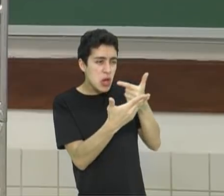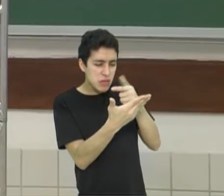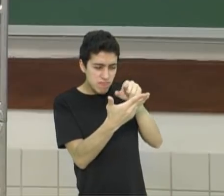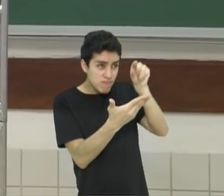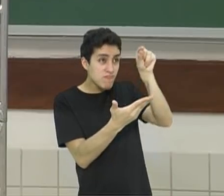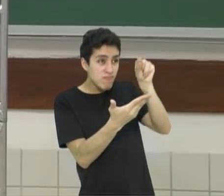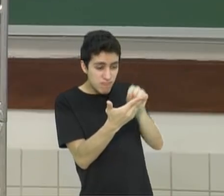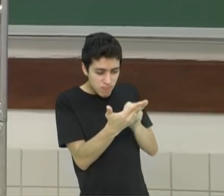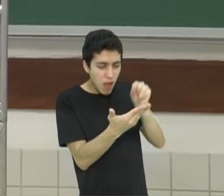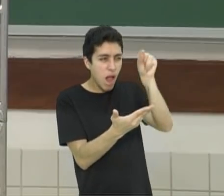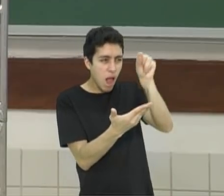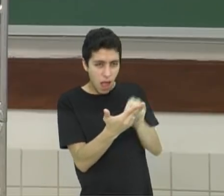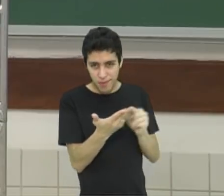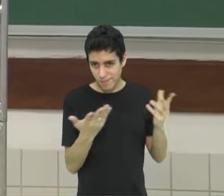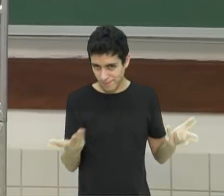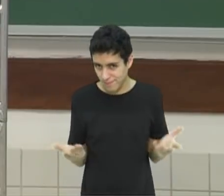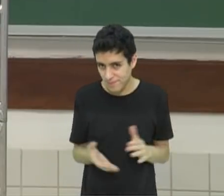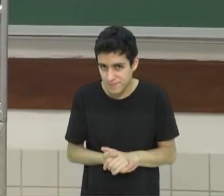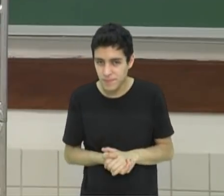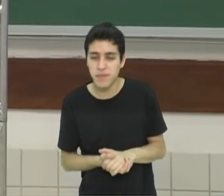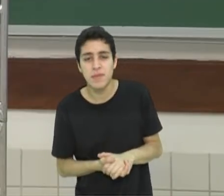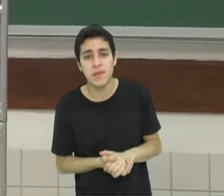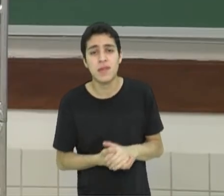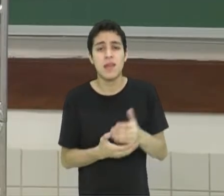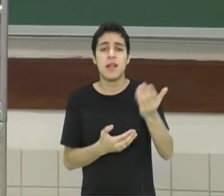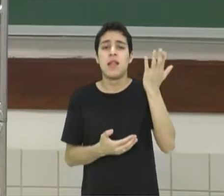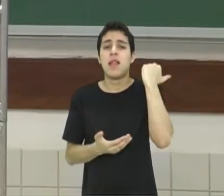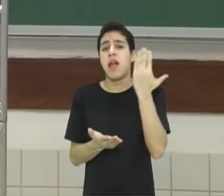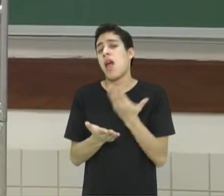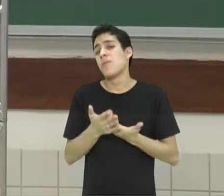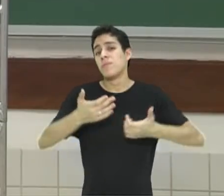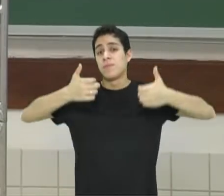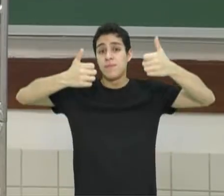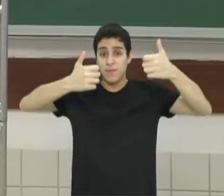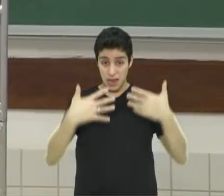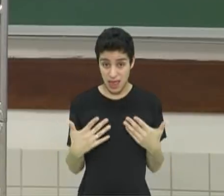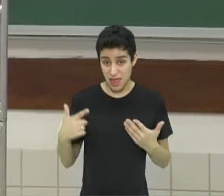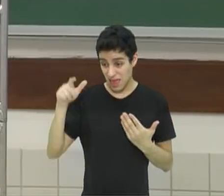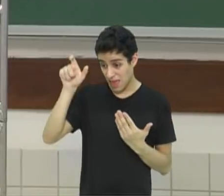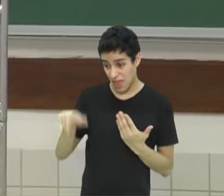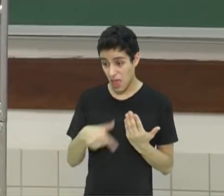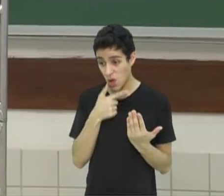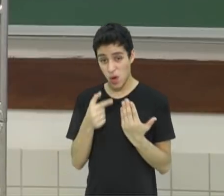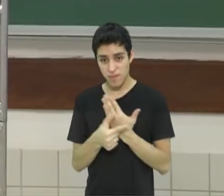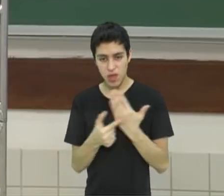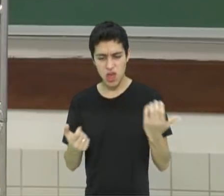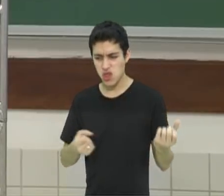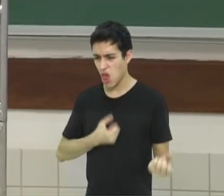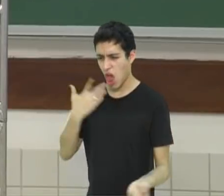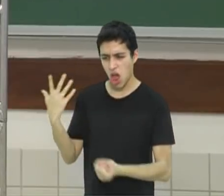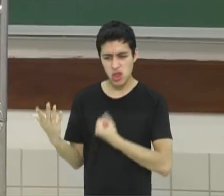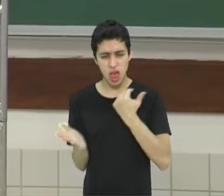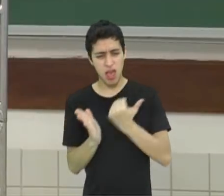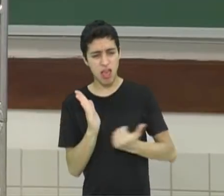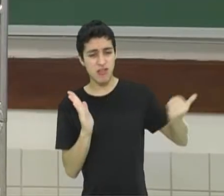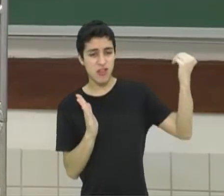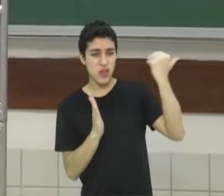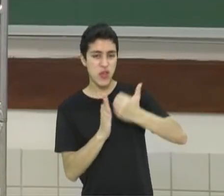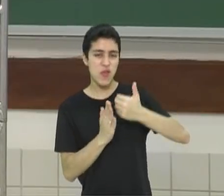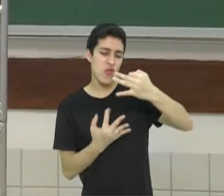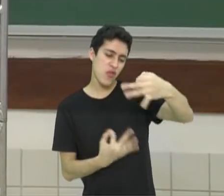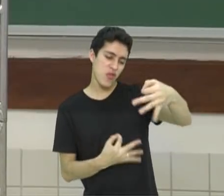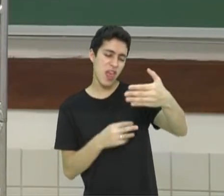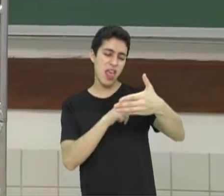Pense um pouquinho. Na aula anterior nós falamos que o autor exagerou para criar o humor.